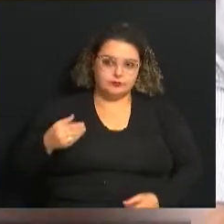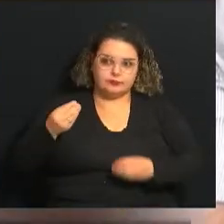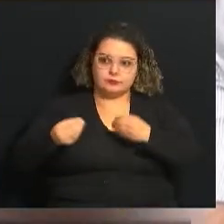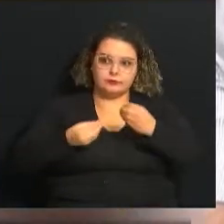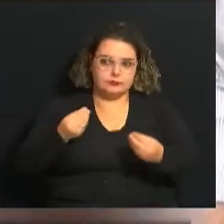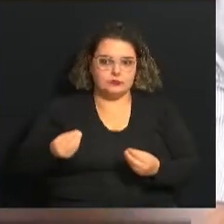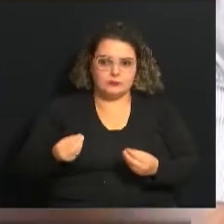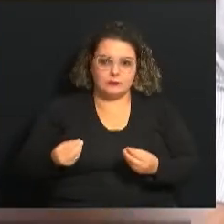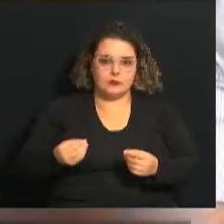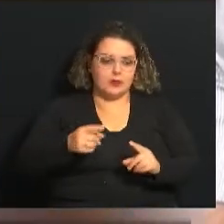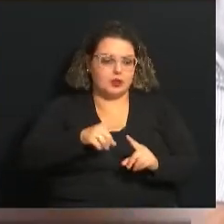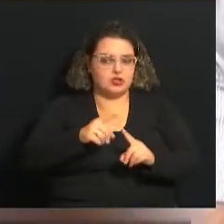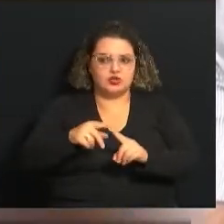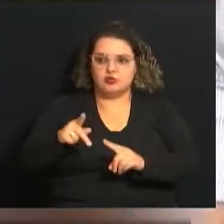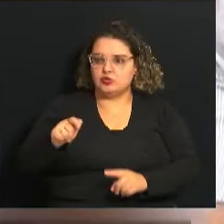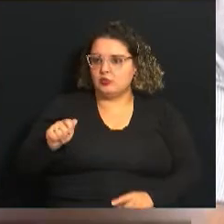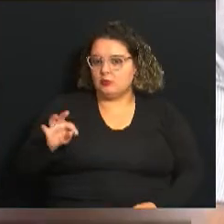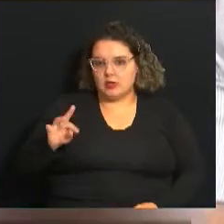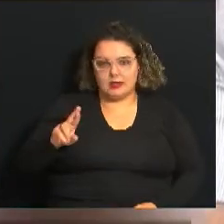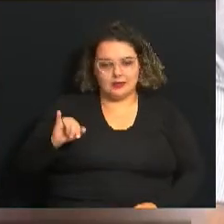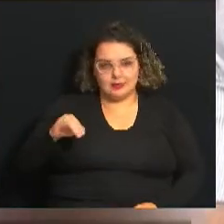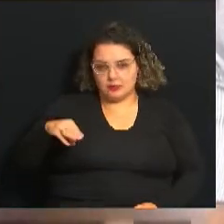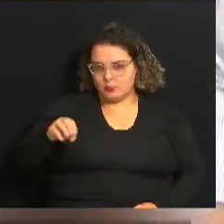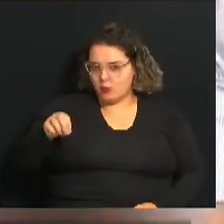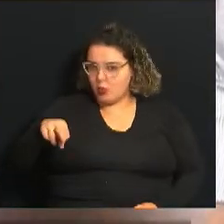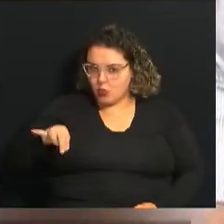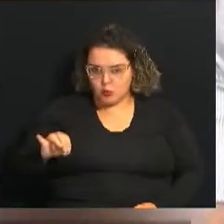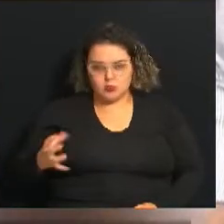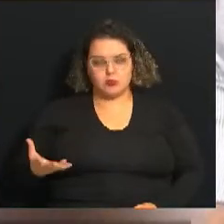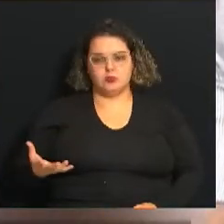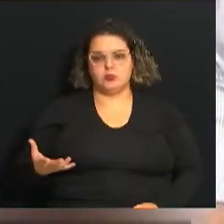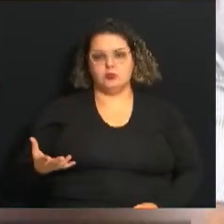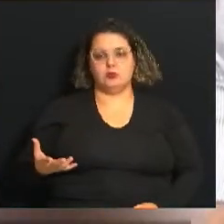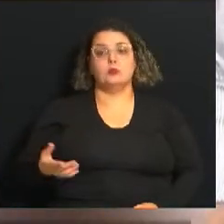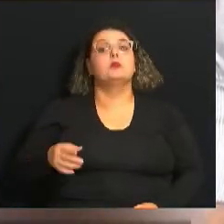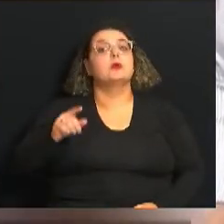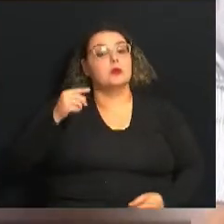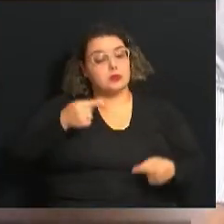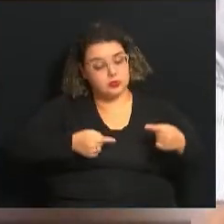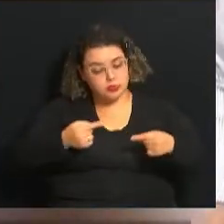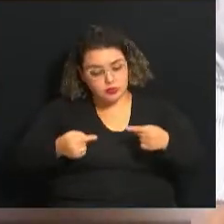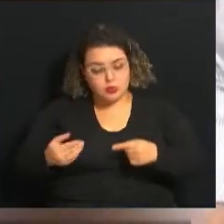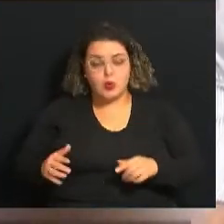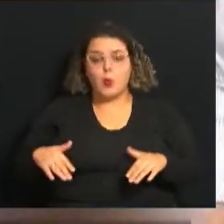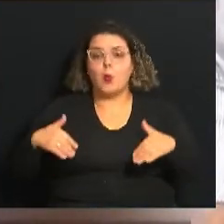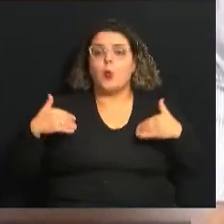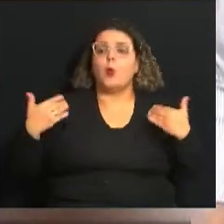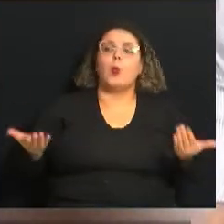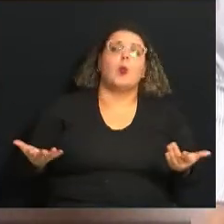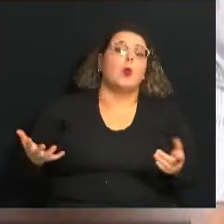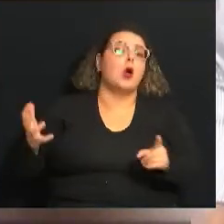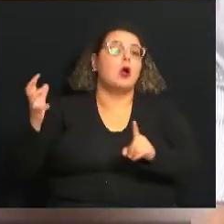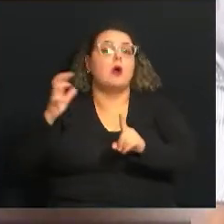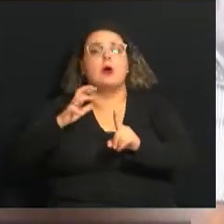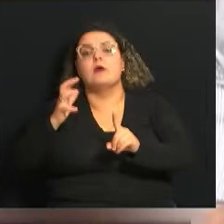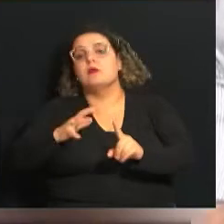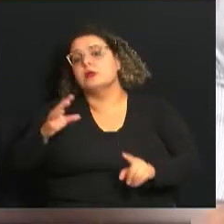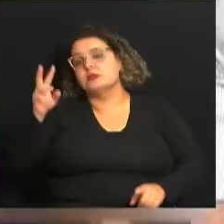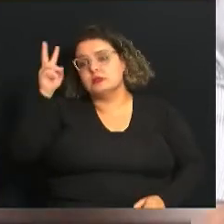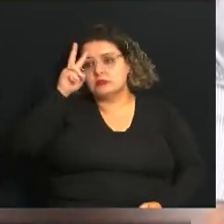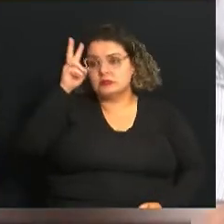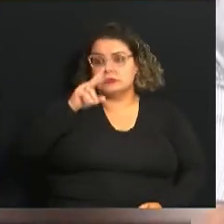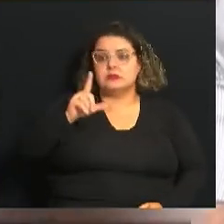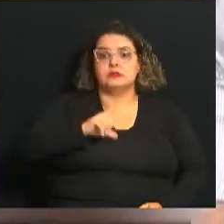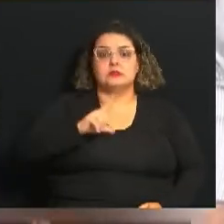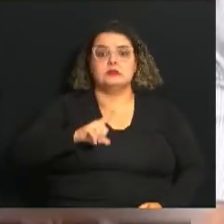tipo de patrimônio, porque chegou a ser feita essa discussão lá. Qual era o impacto histórico, se esse prédio tem